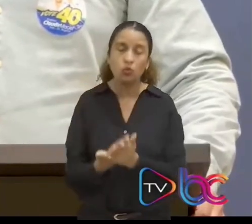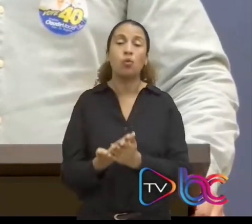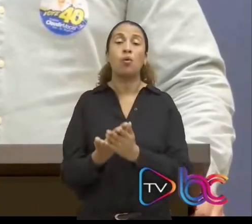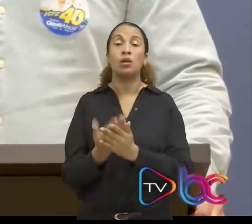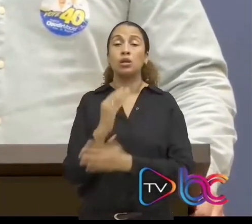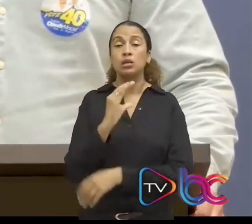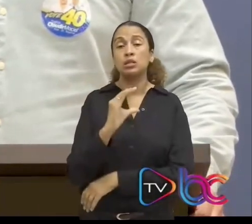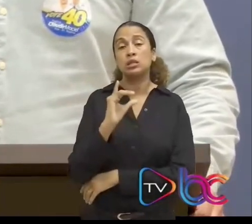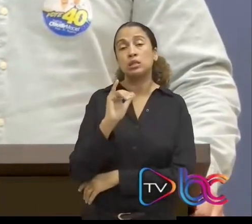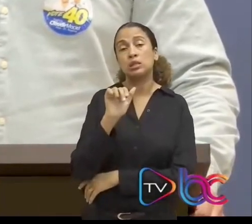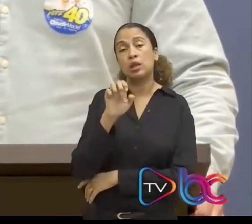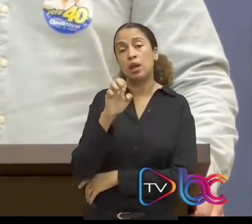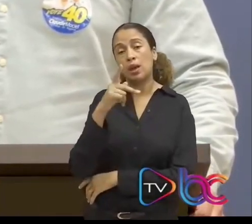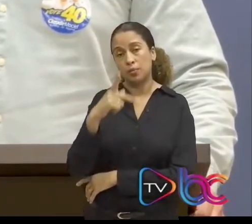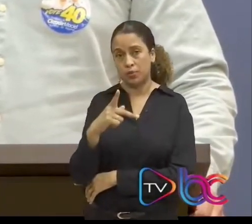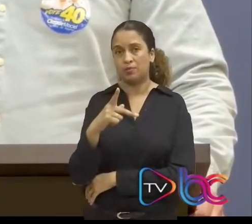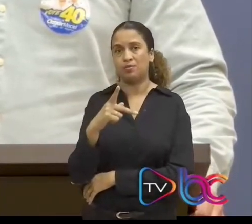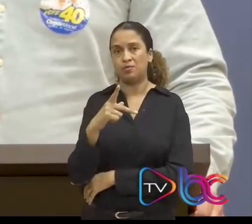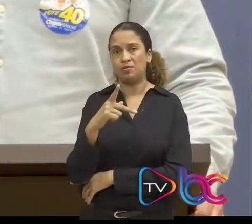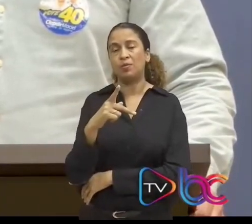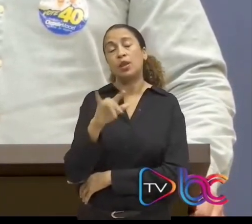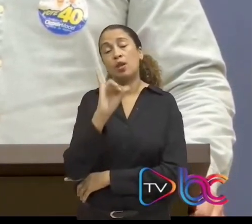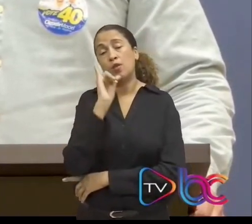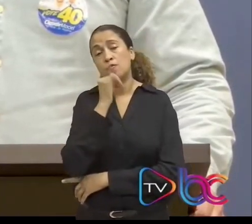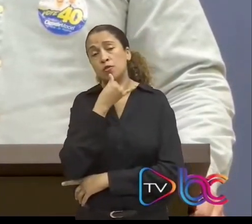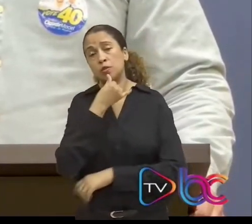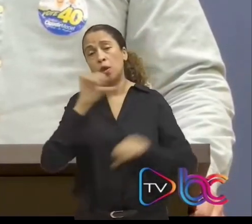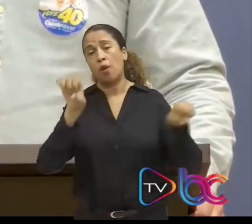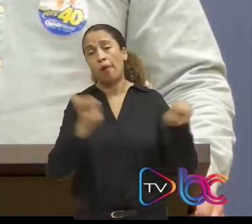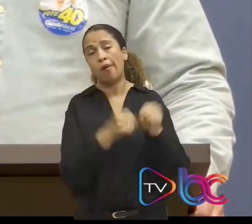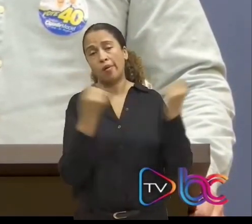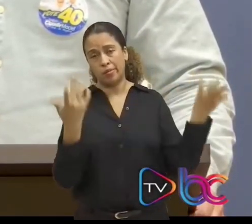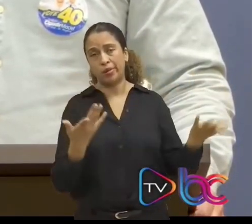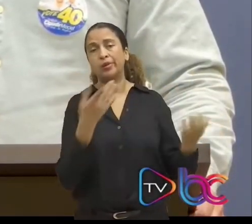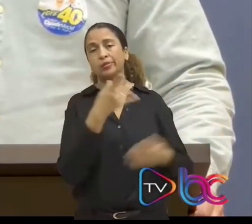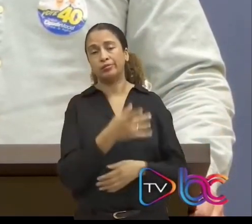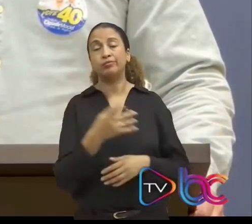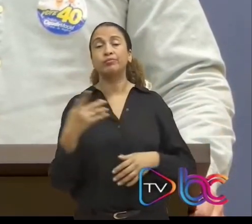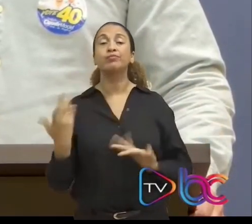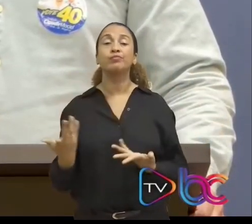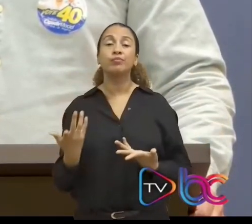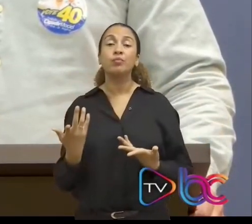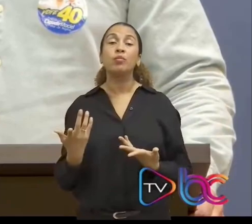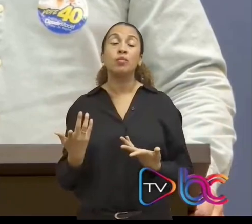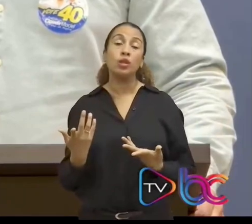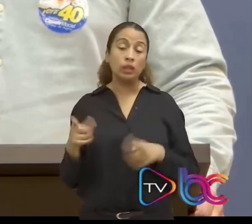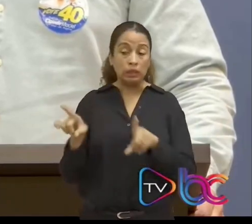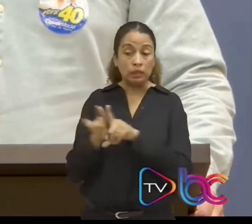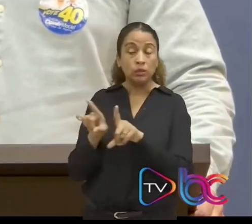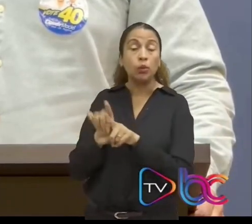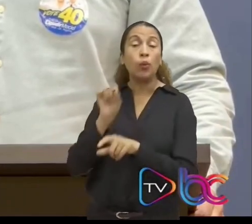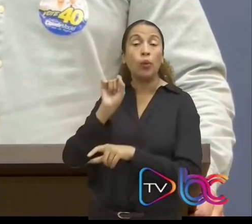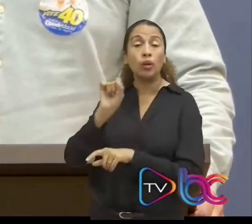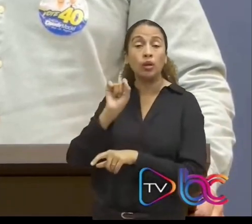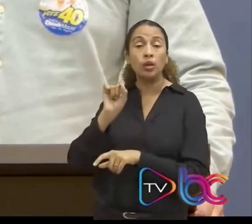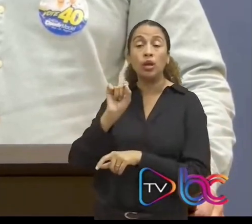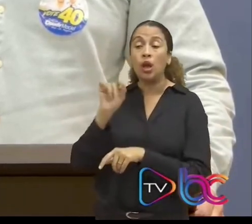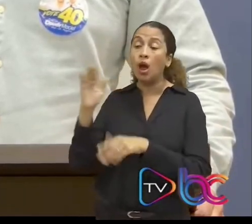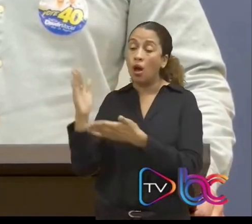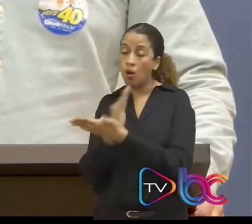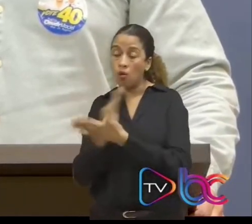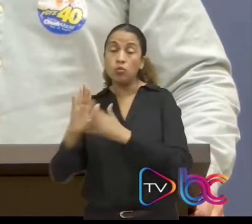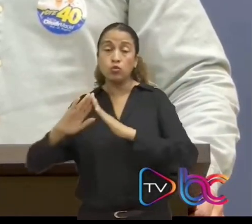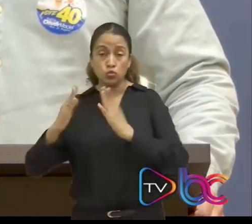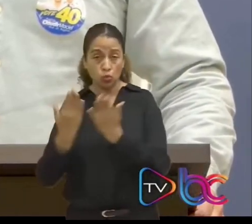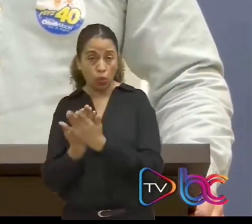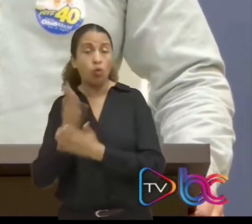CIEP Rodesim do Pavan, que infelizmente destruíram a atual administração. Vamos, inclusive, transformar unidades já